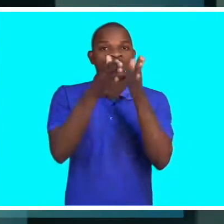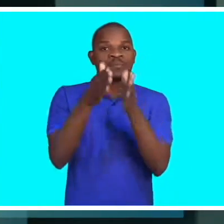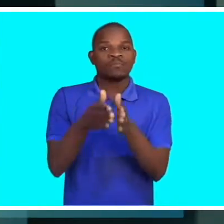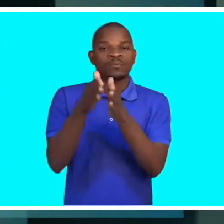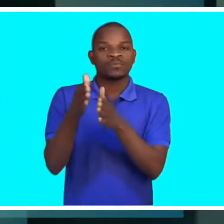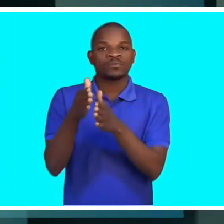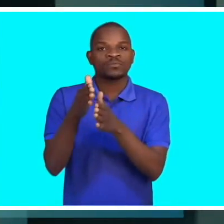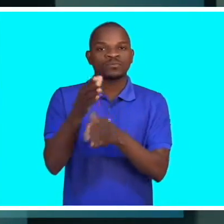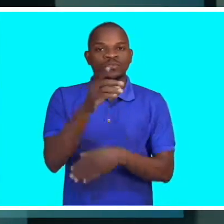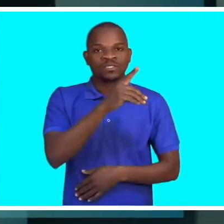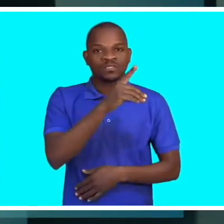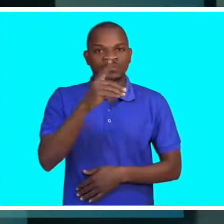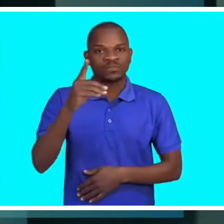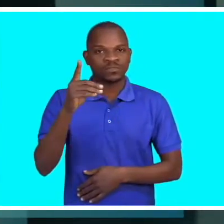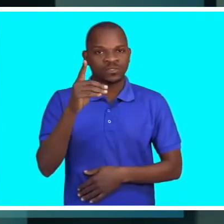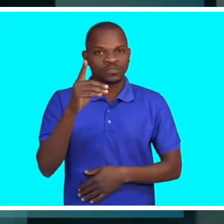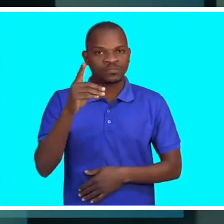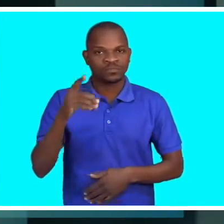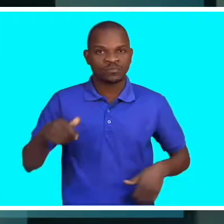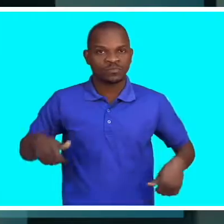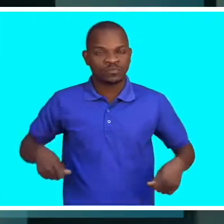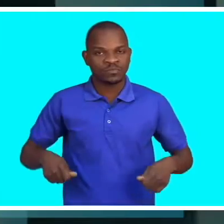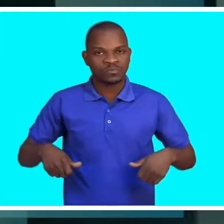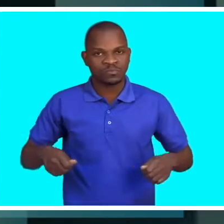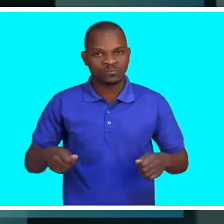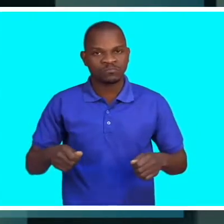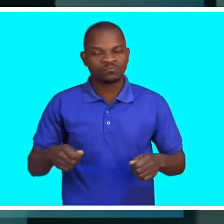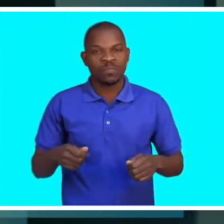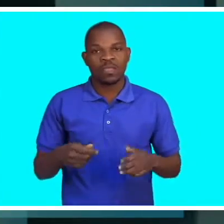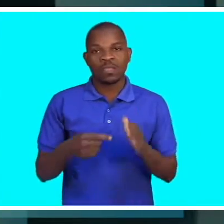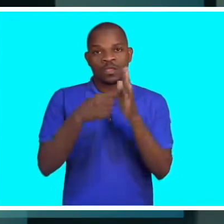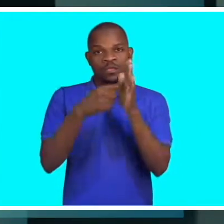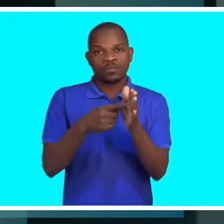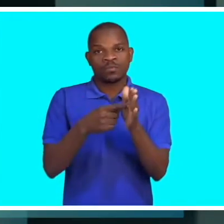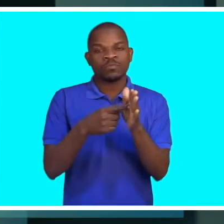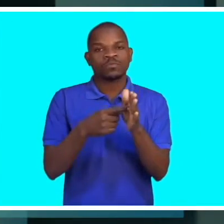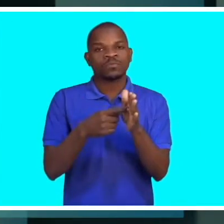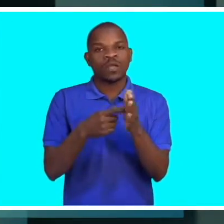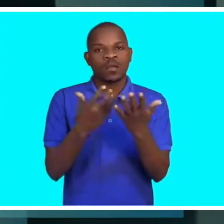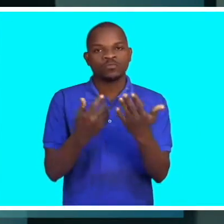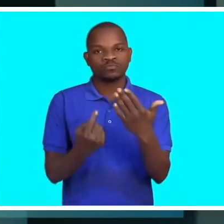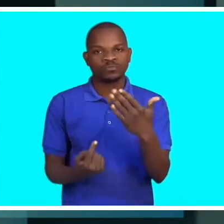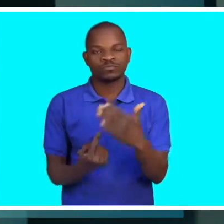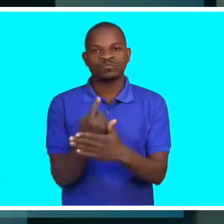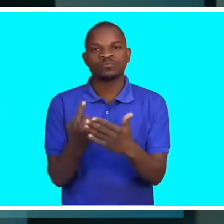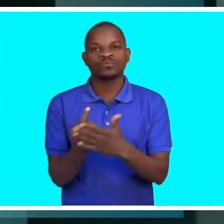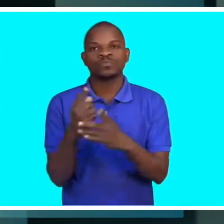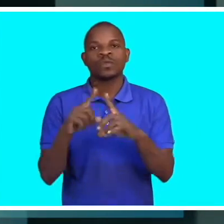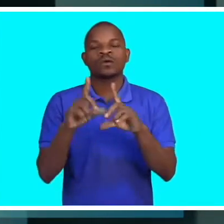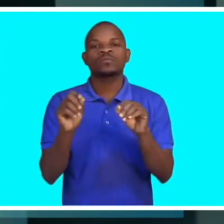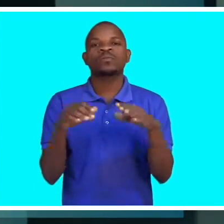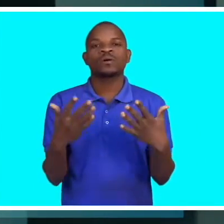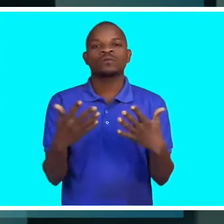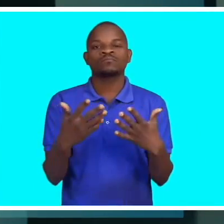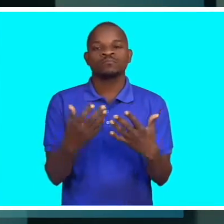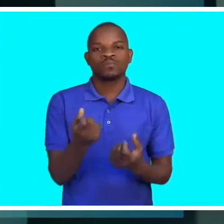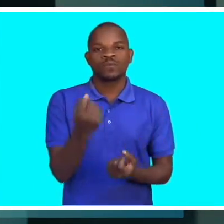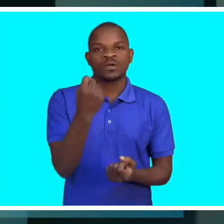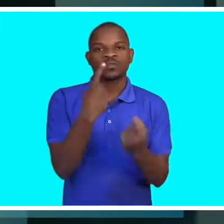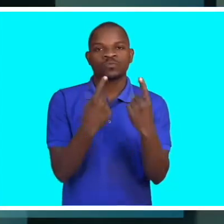Para o portador de deficiência física, dou exemplo concreto do que está a acontecer agora.